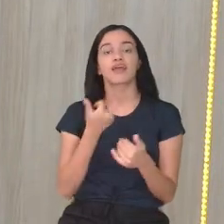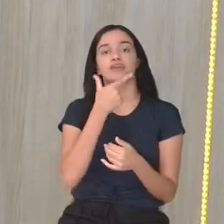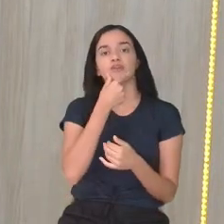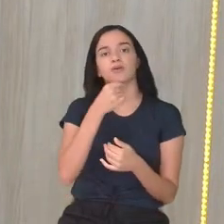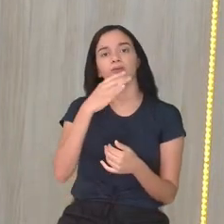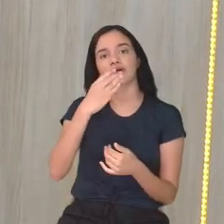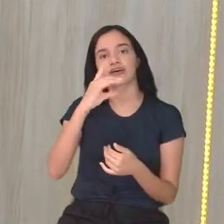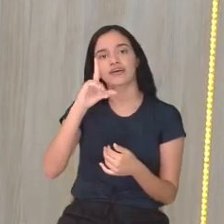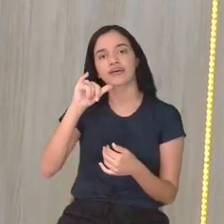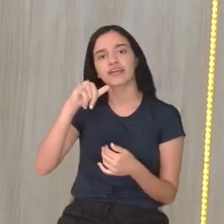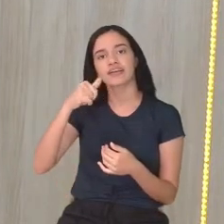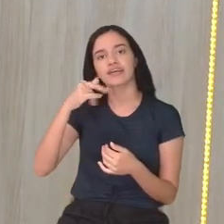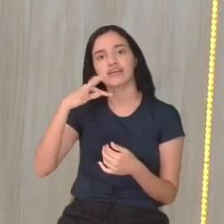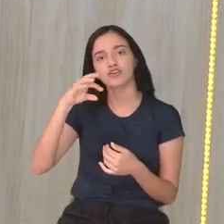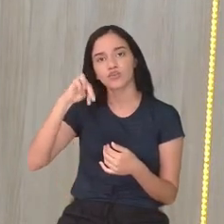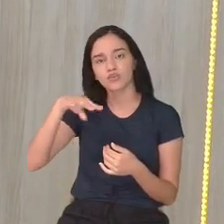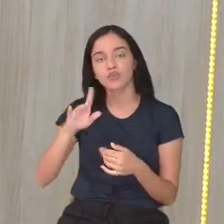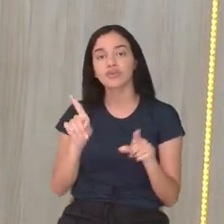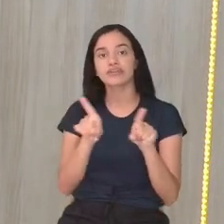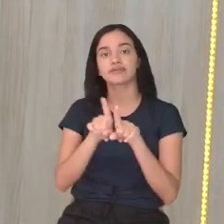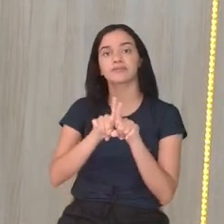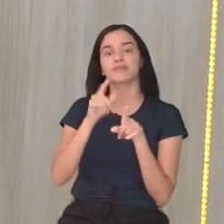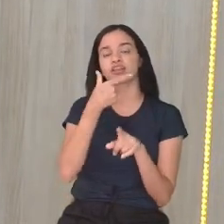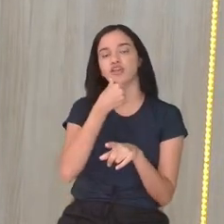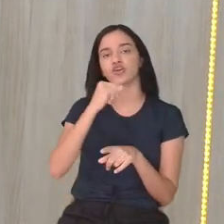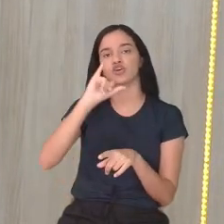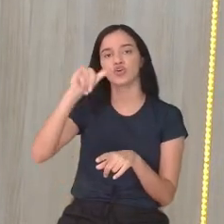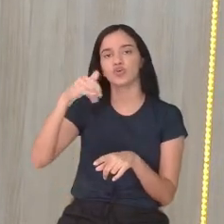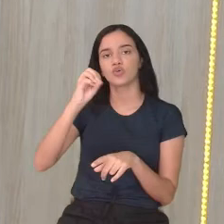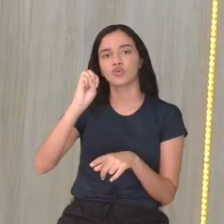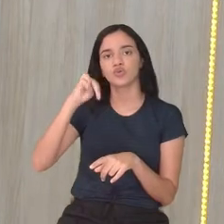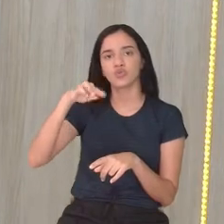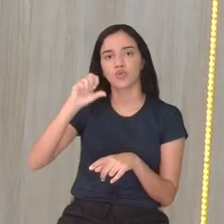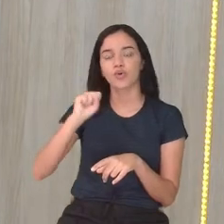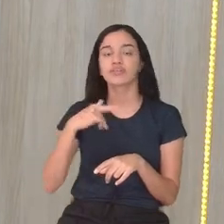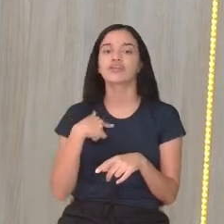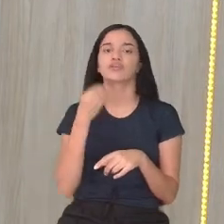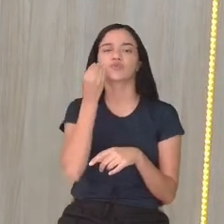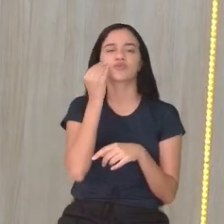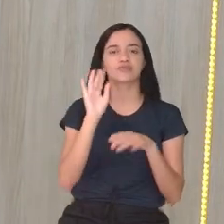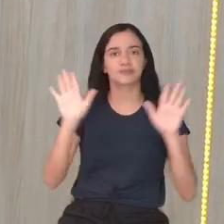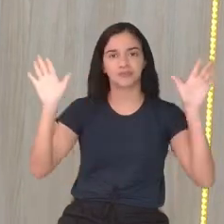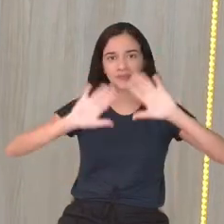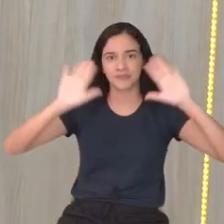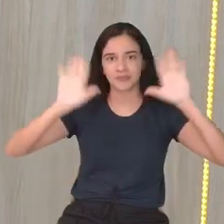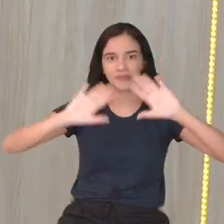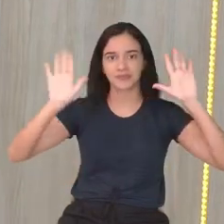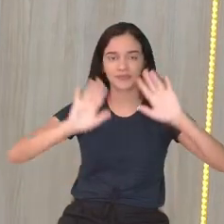que estão ali na produção. Para vocês que estão em casa, um cheiro e até a próxima.